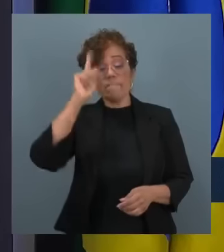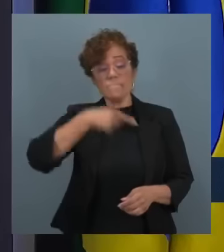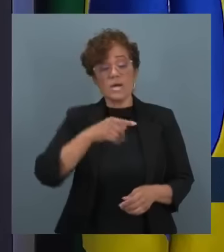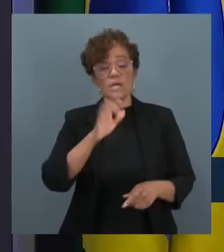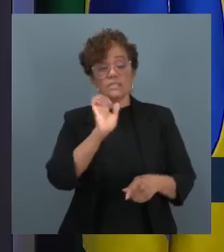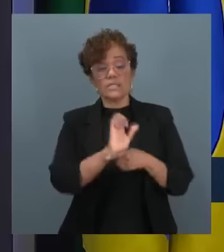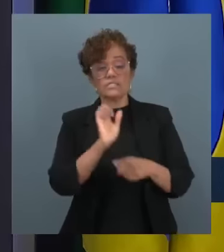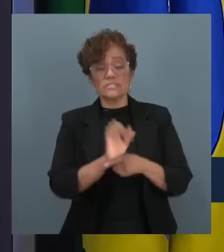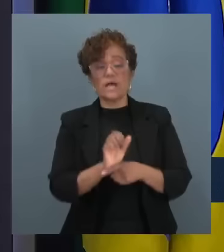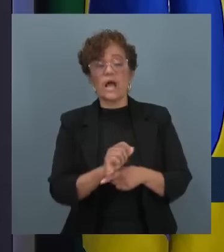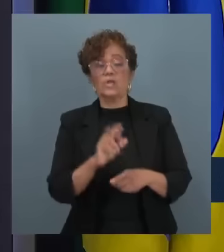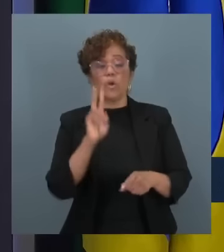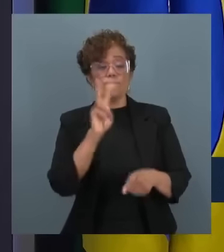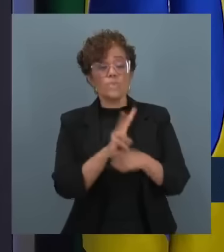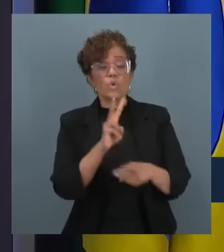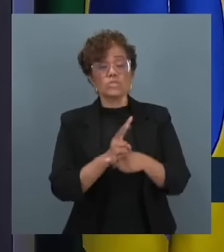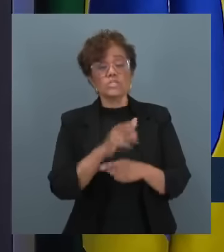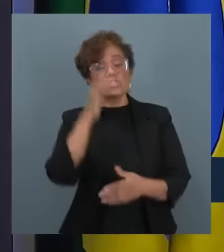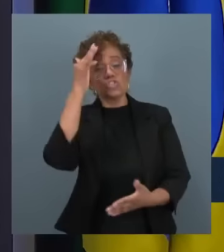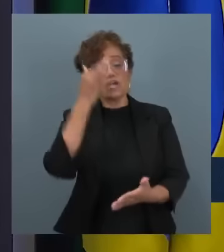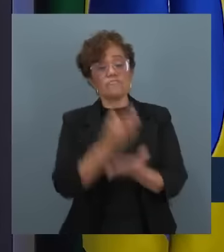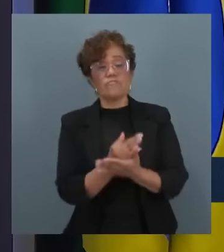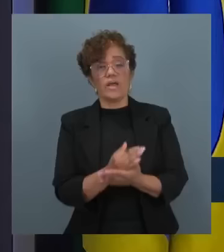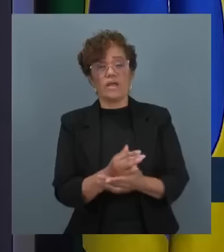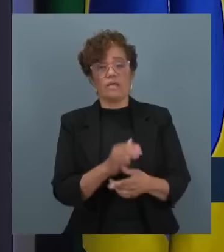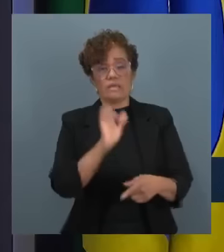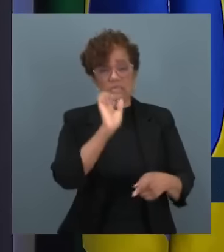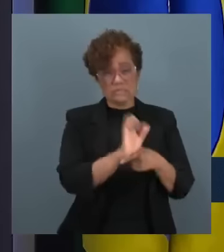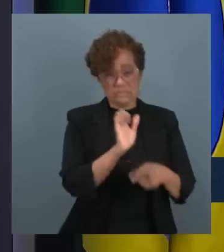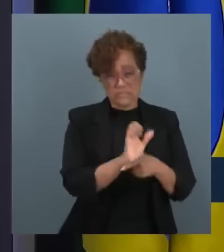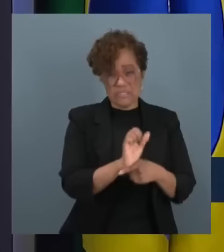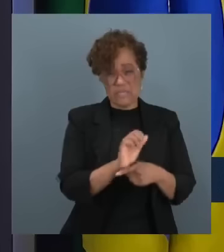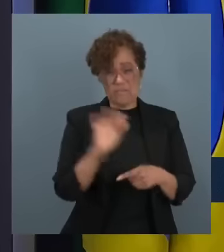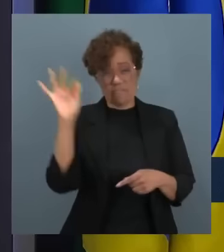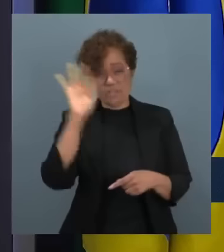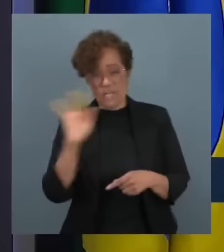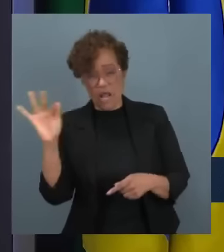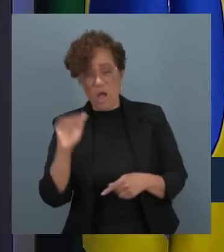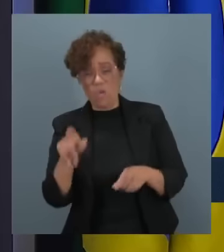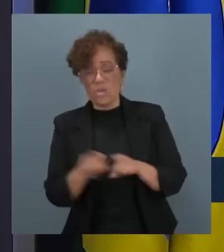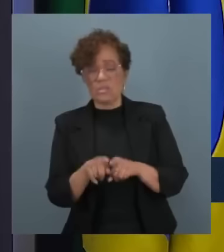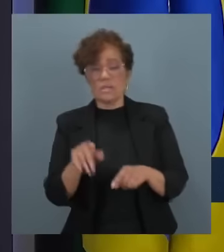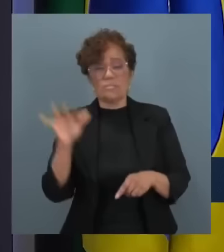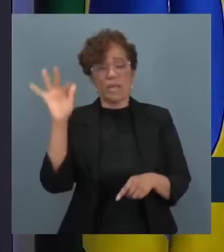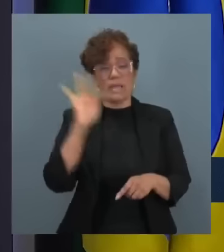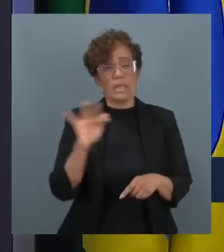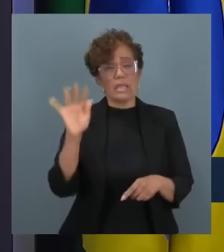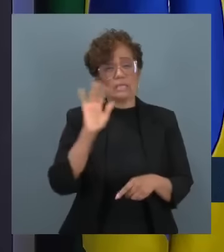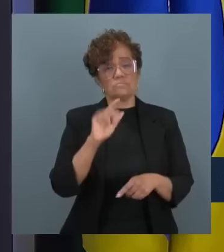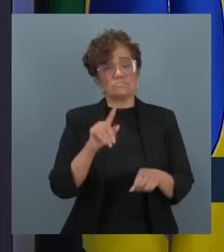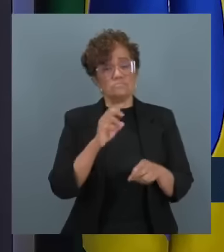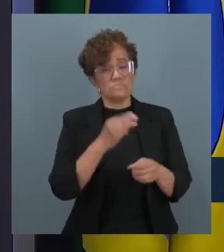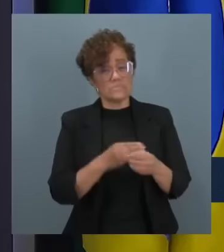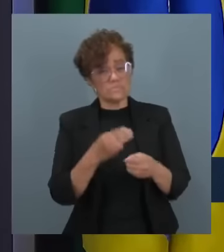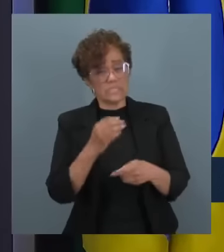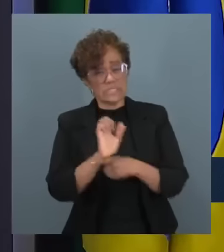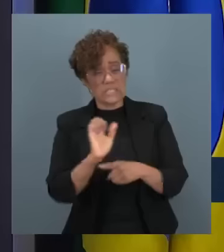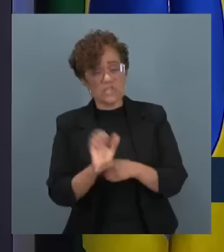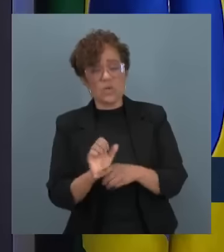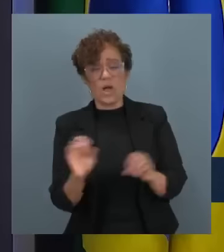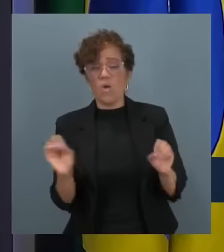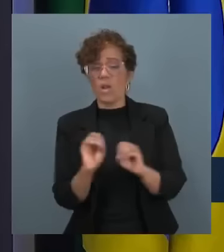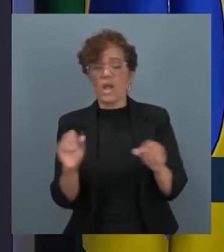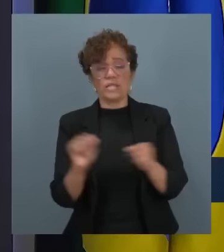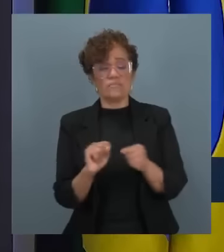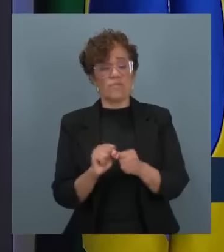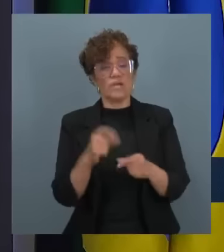a expressão da fé. Nem o governo estadual, nem o federal estão cumprindo essa obrigação. Ao não agir, alimentam a ousadia das